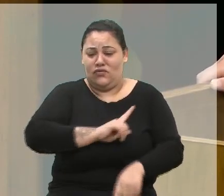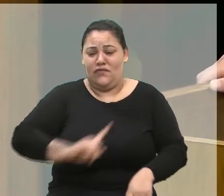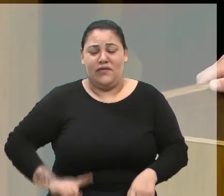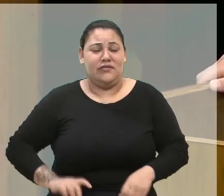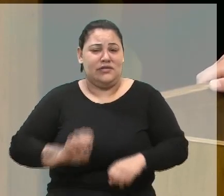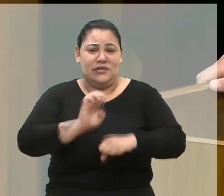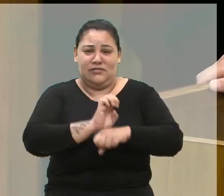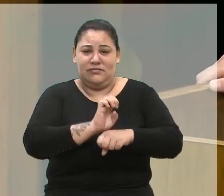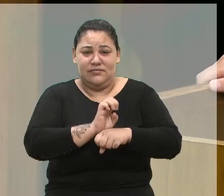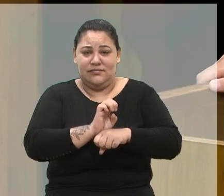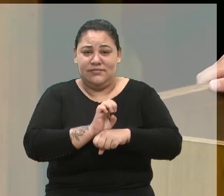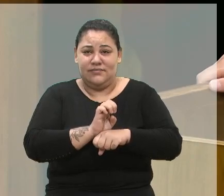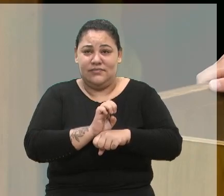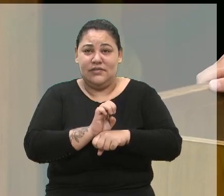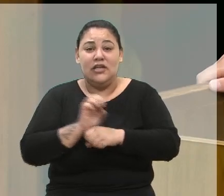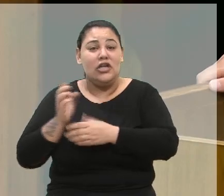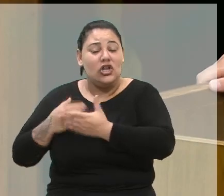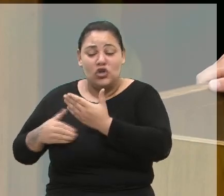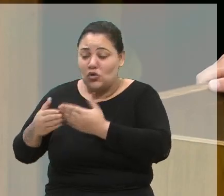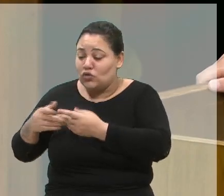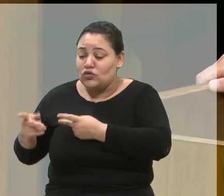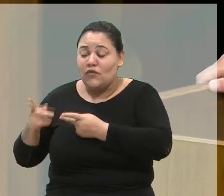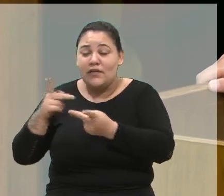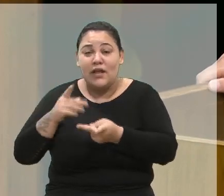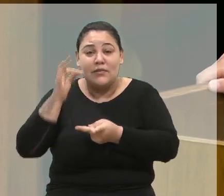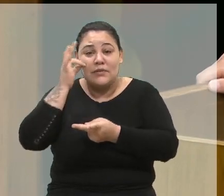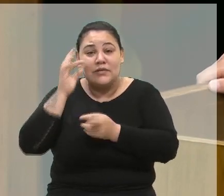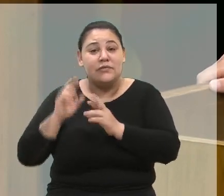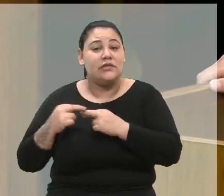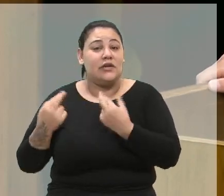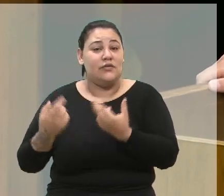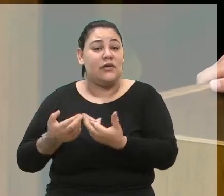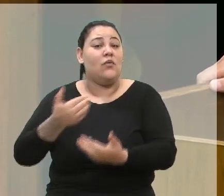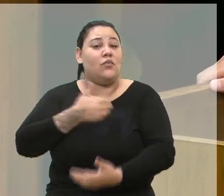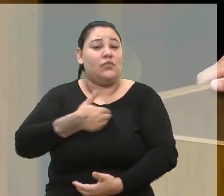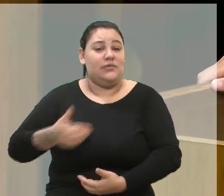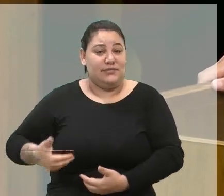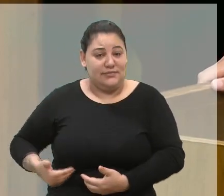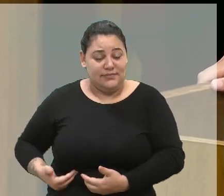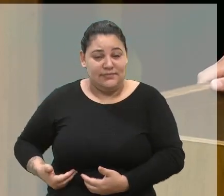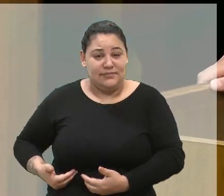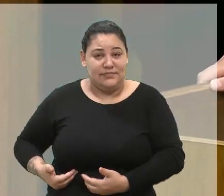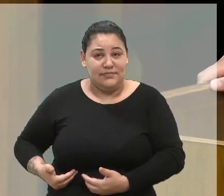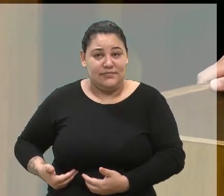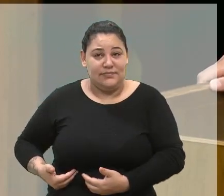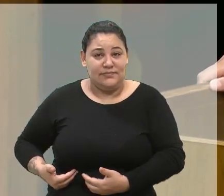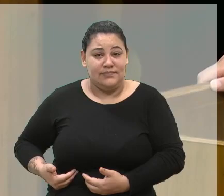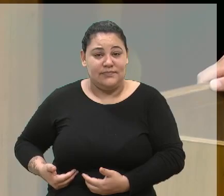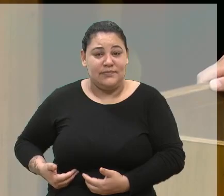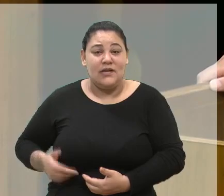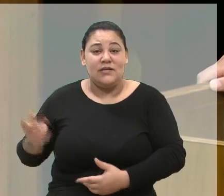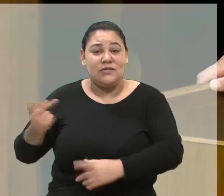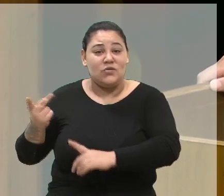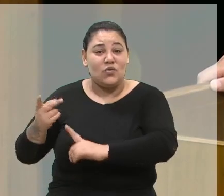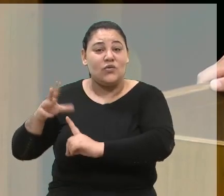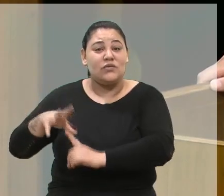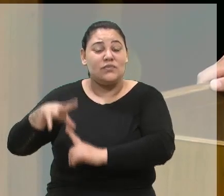foram convidados para estarem presentes na audiência pública. Eles seriam os